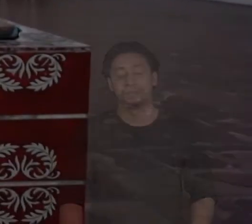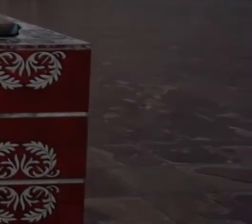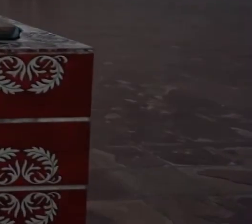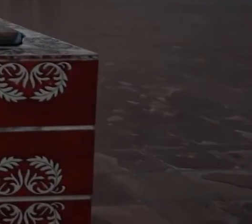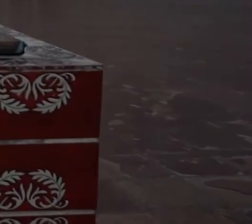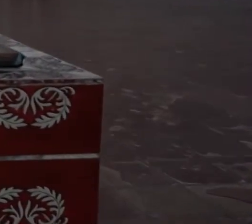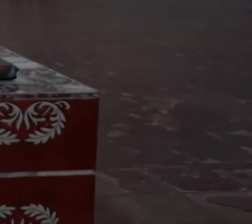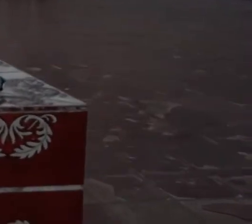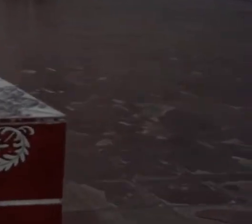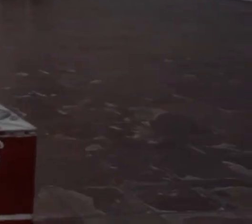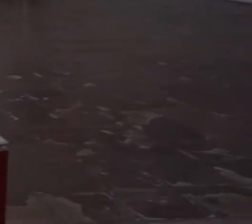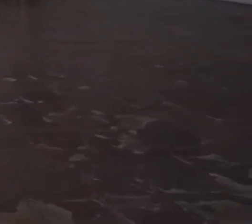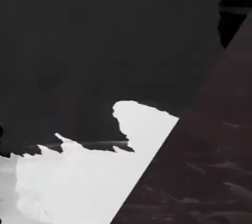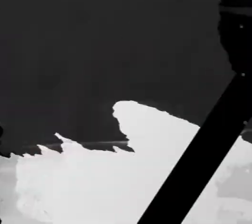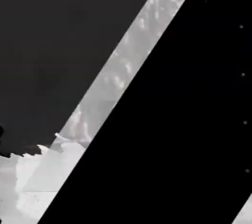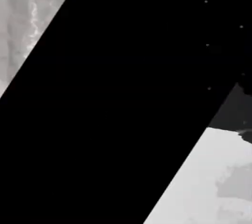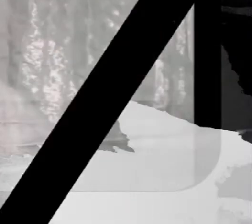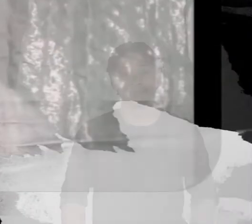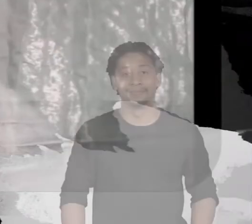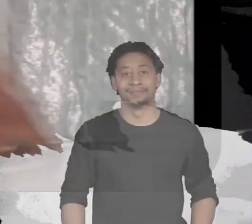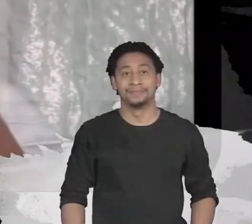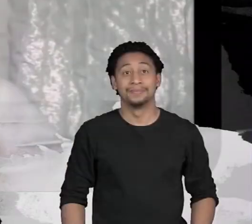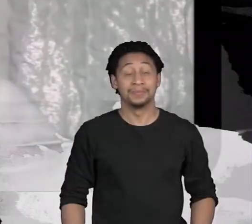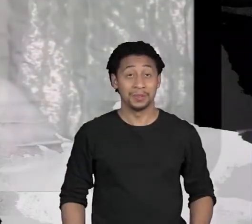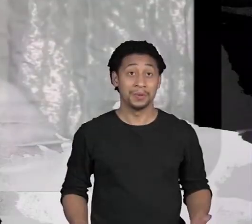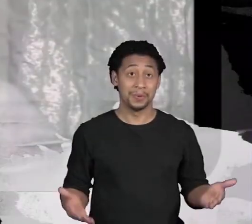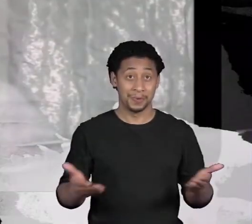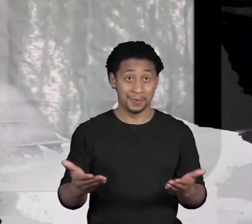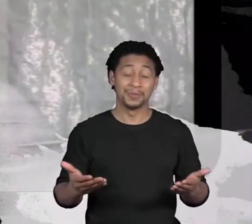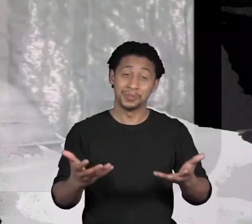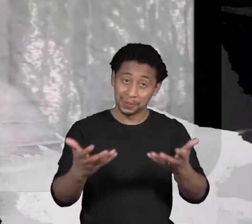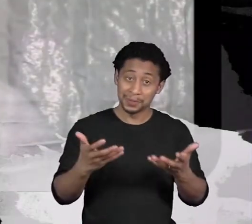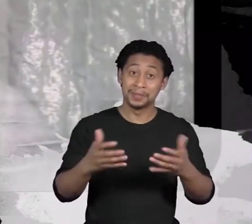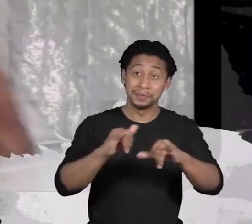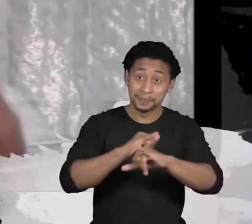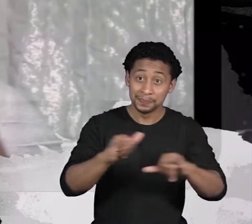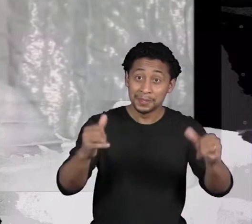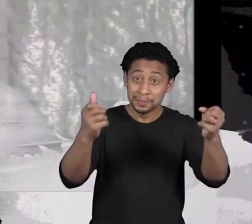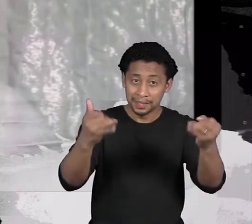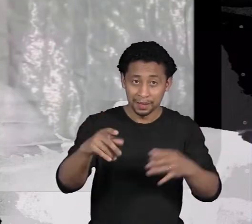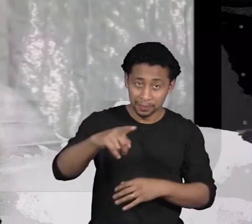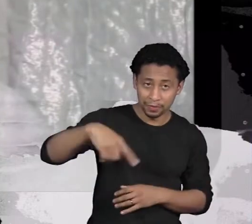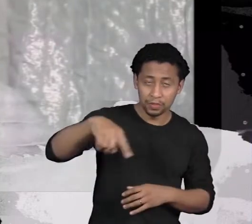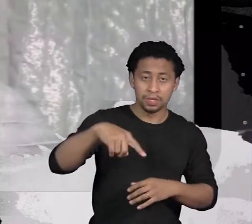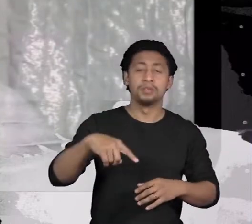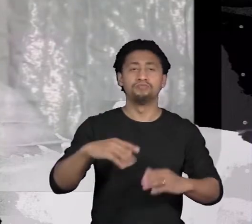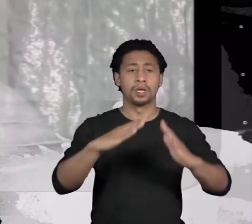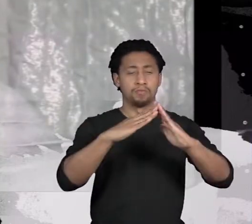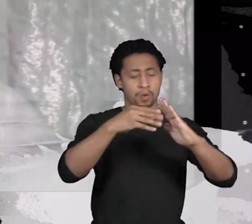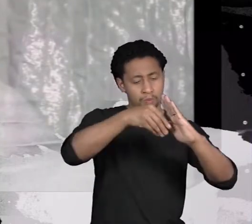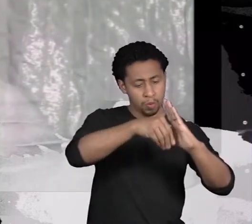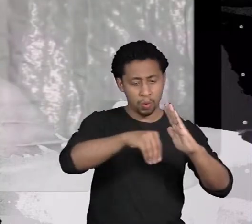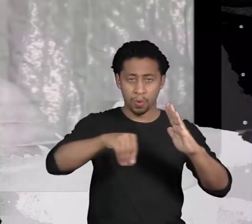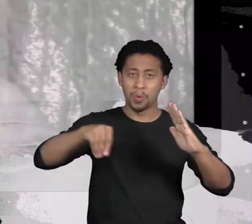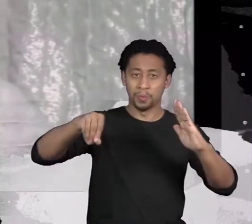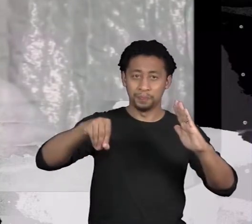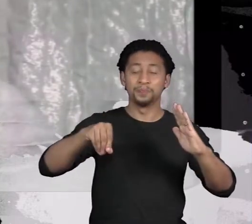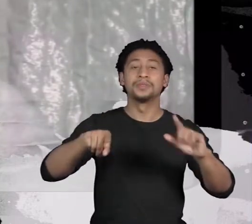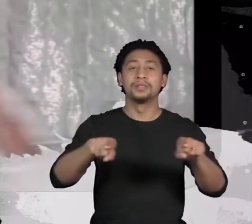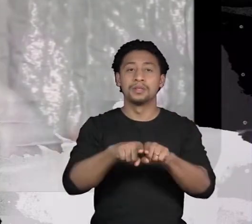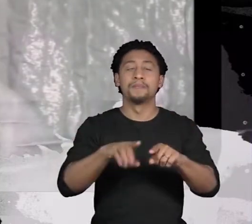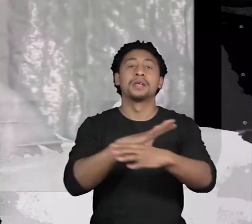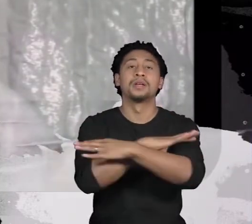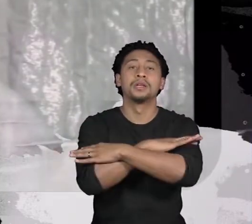programas, meios de comunicação, revistas, jornais, rádios voltadas a essa